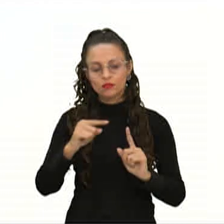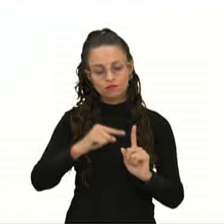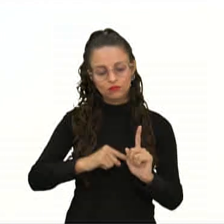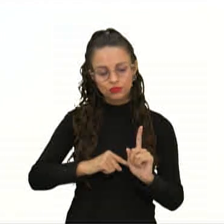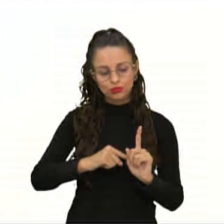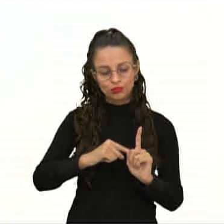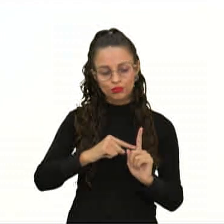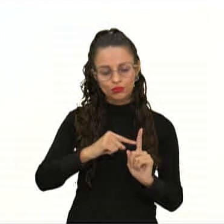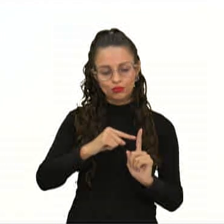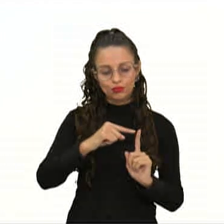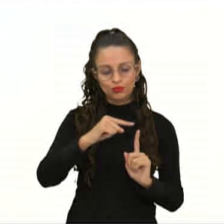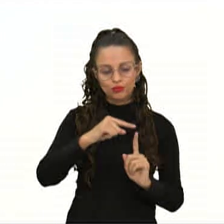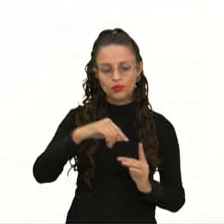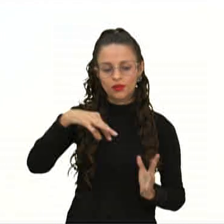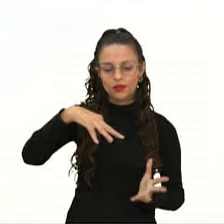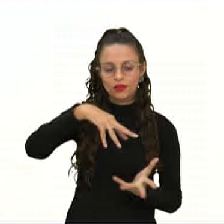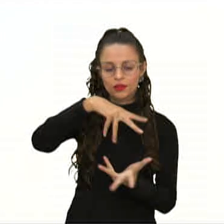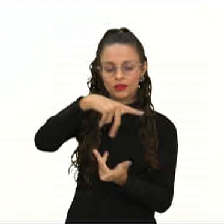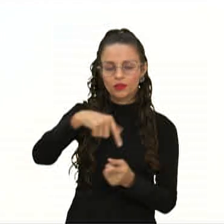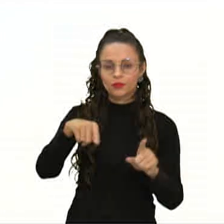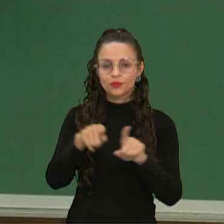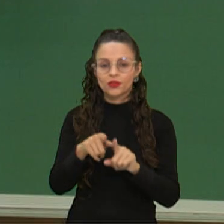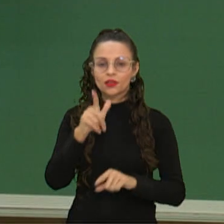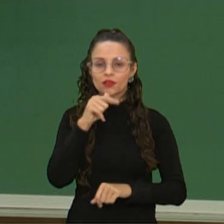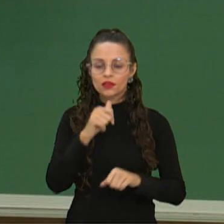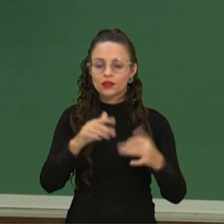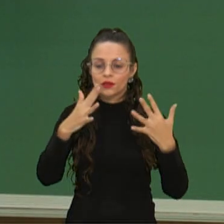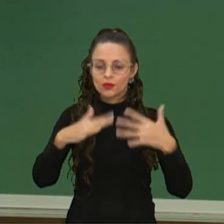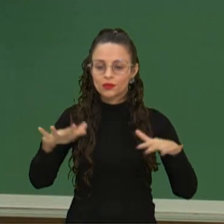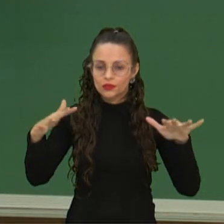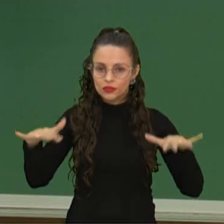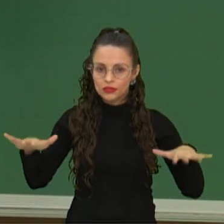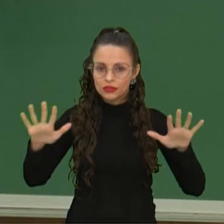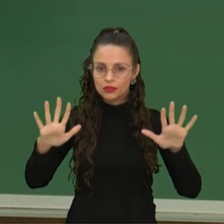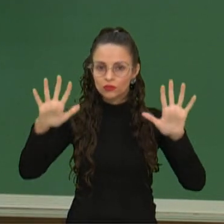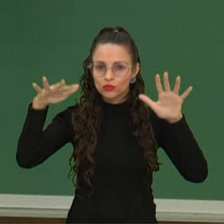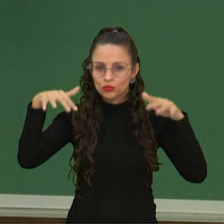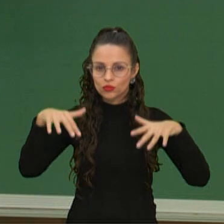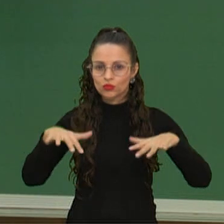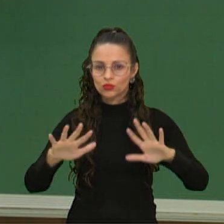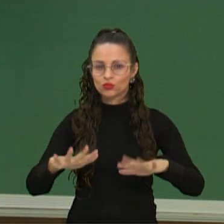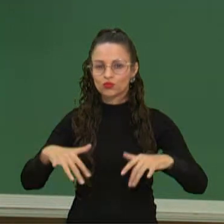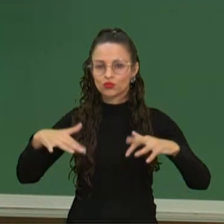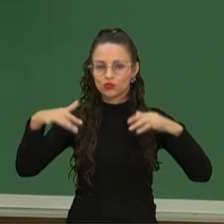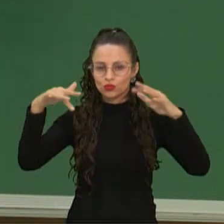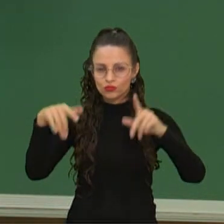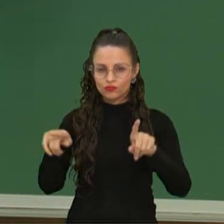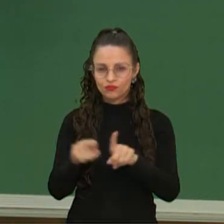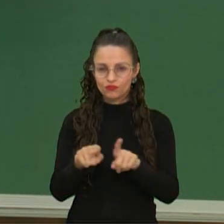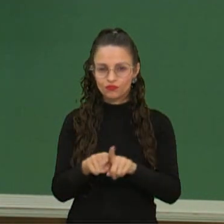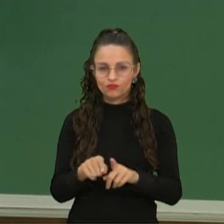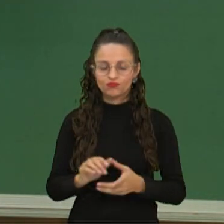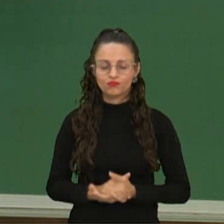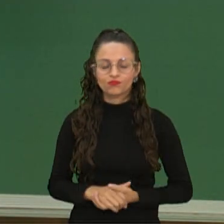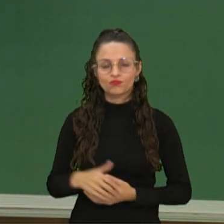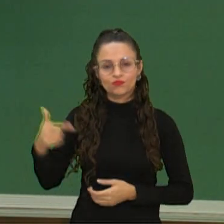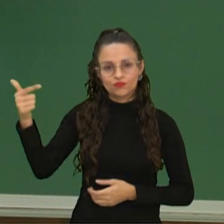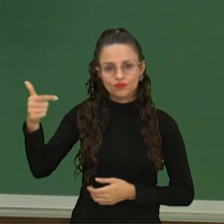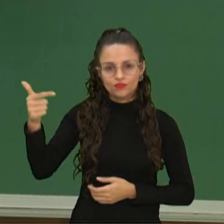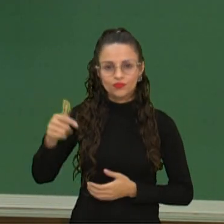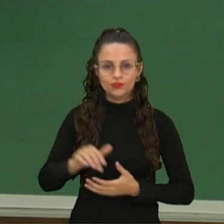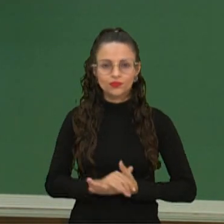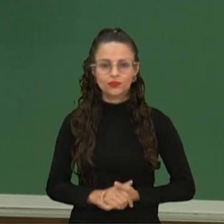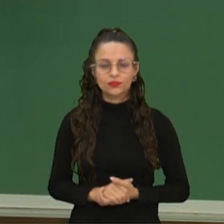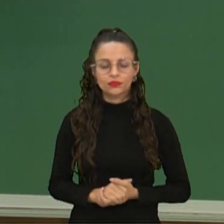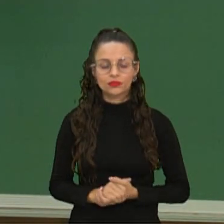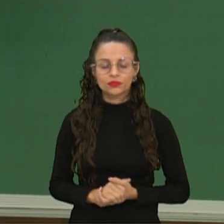temperatura da Terra e dos oceanos devido aos gases que causam o efeito estufa, ok? Number 2. Which image is an